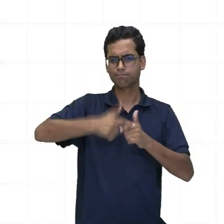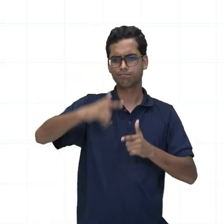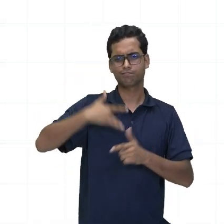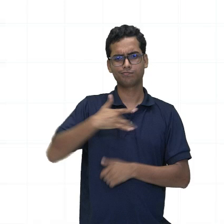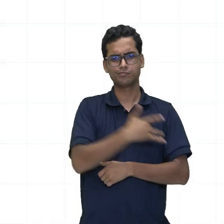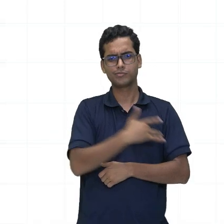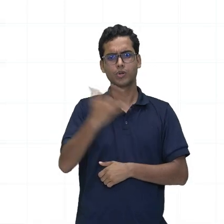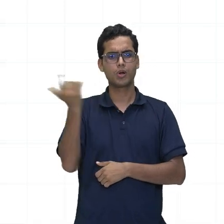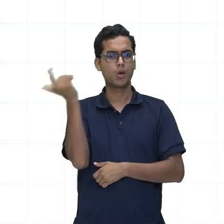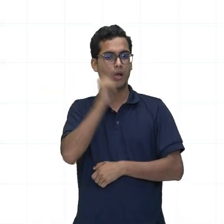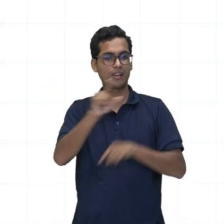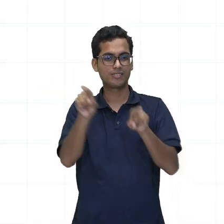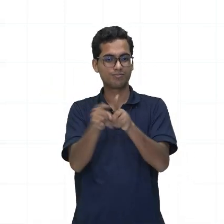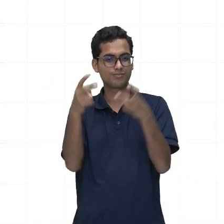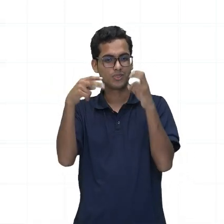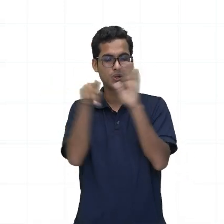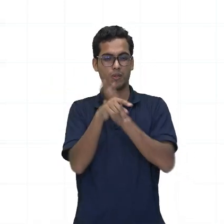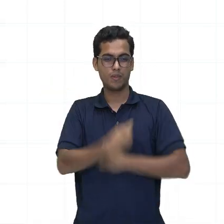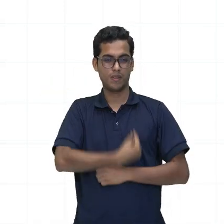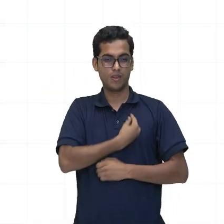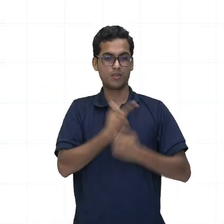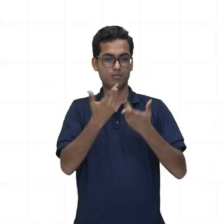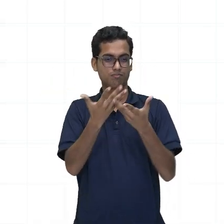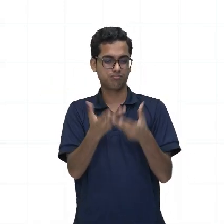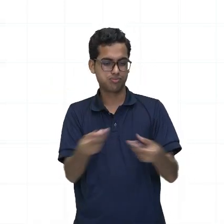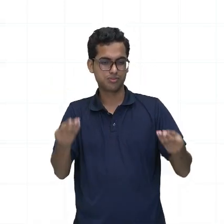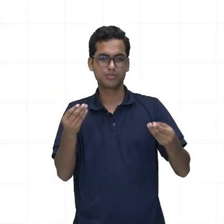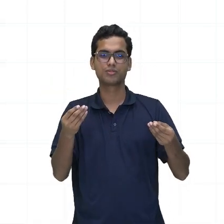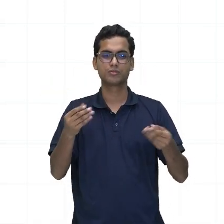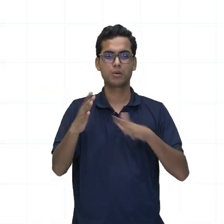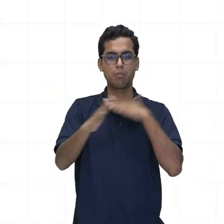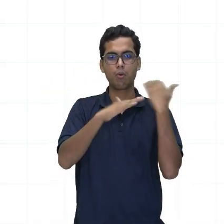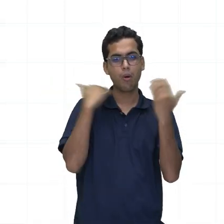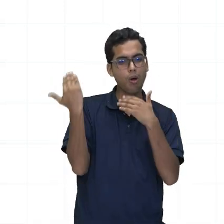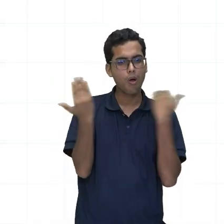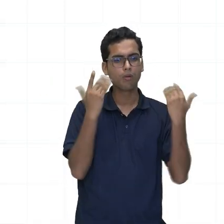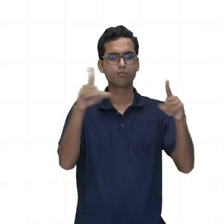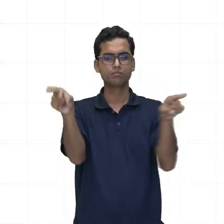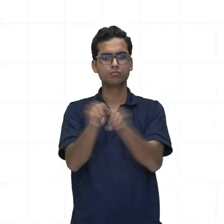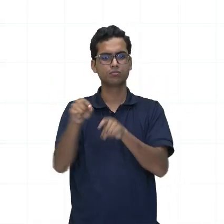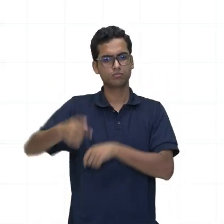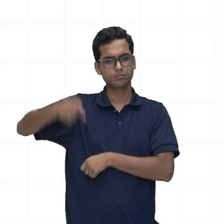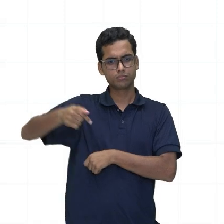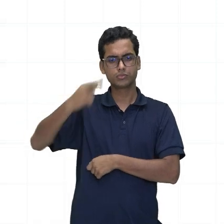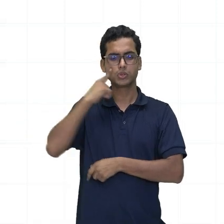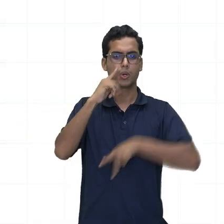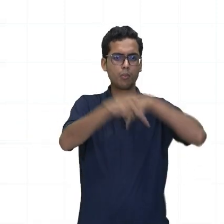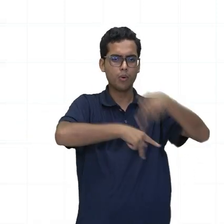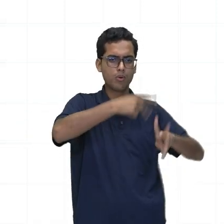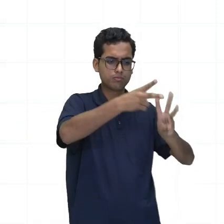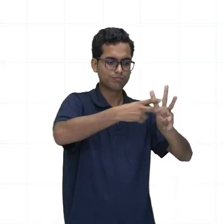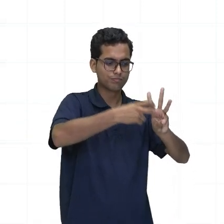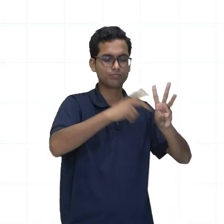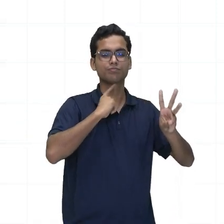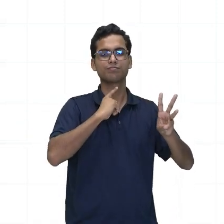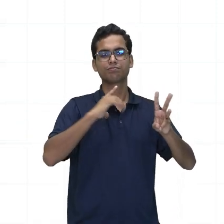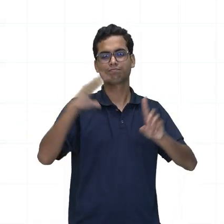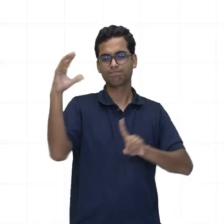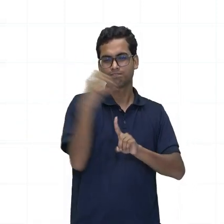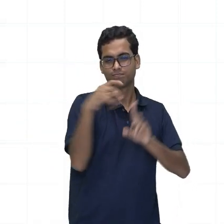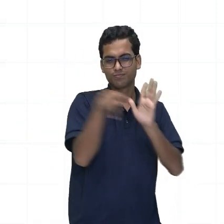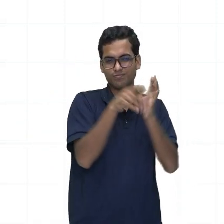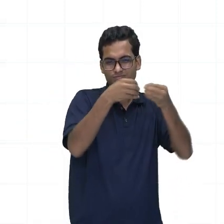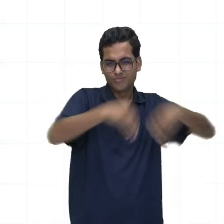pública. Impactos nas populações indígenas, né? Não somente os indígenas, mas também nas populações ribeirinhas,